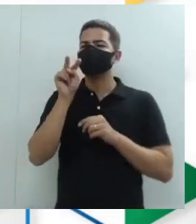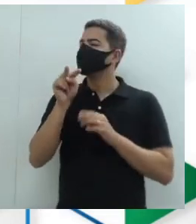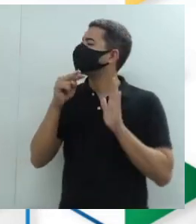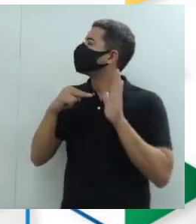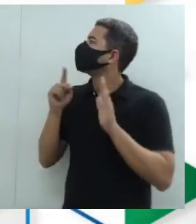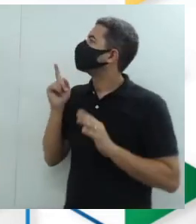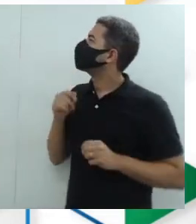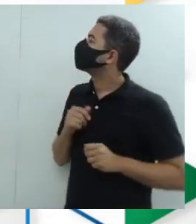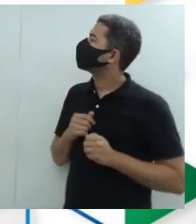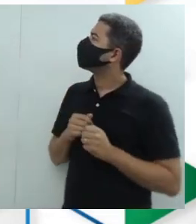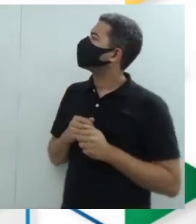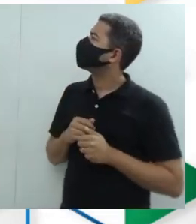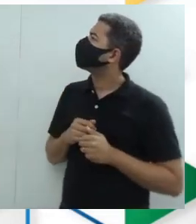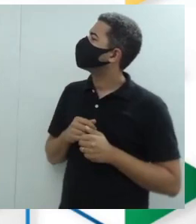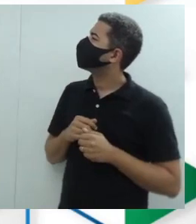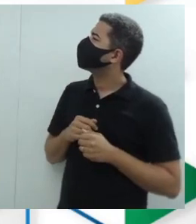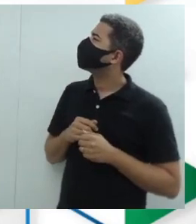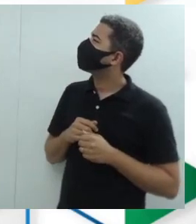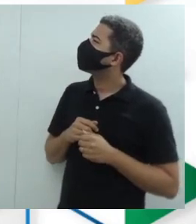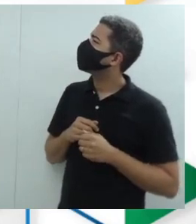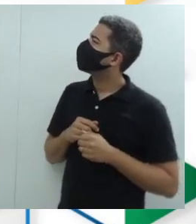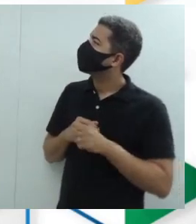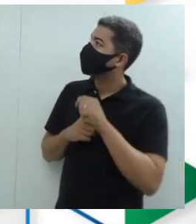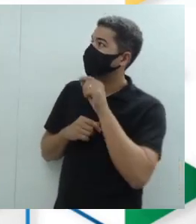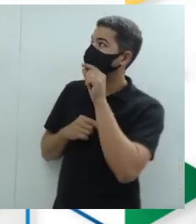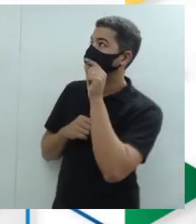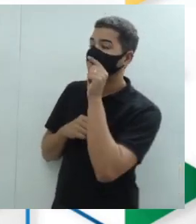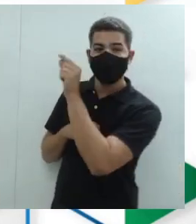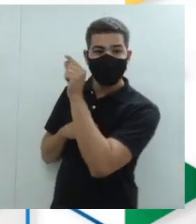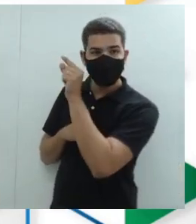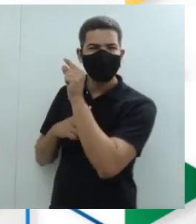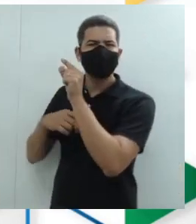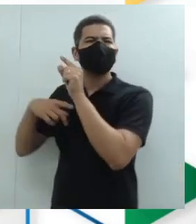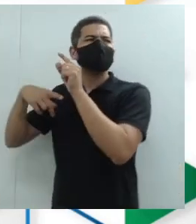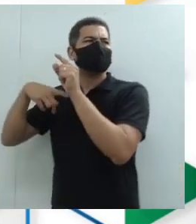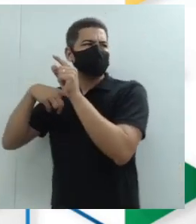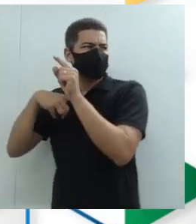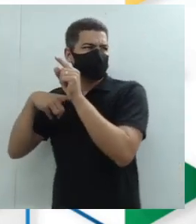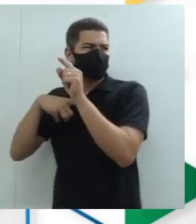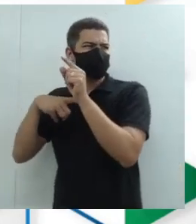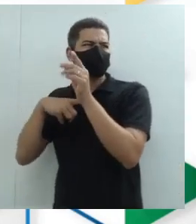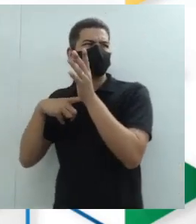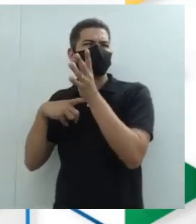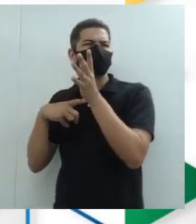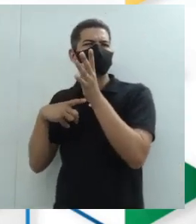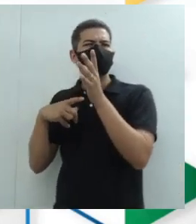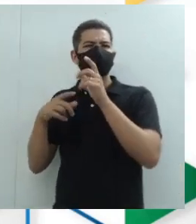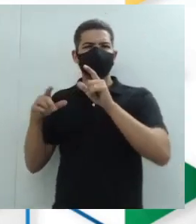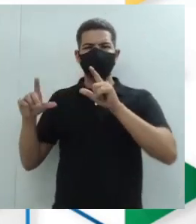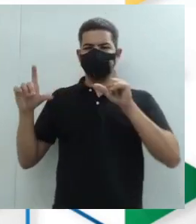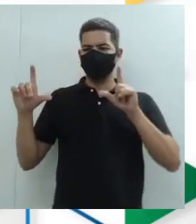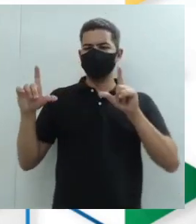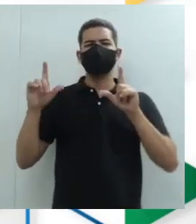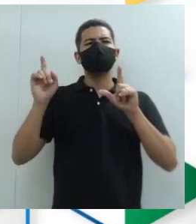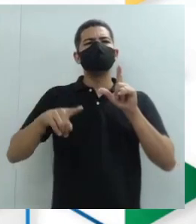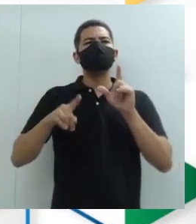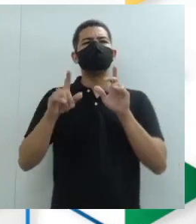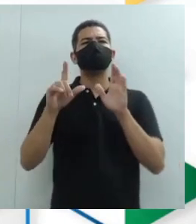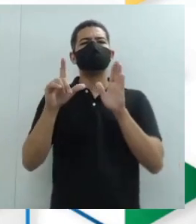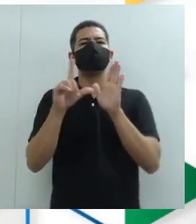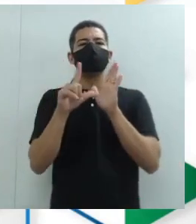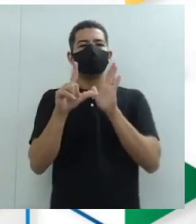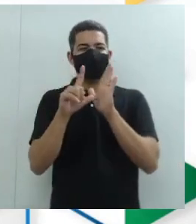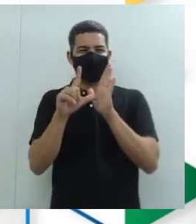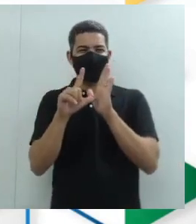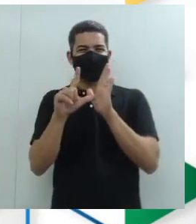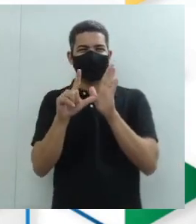imagem como um todo, né? Essa charge, ela tem aí o cenário que é uma